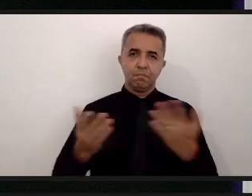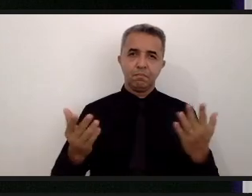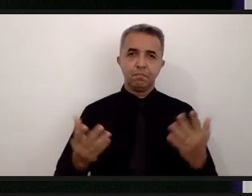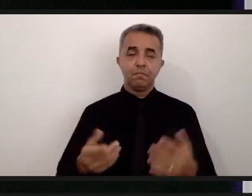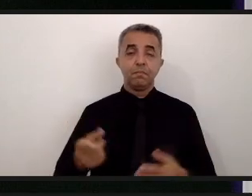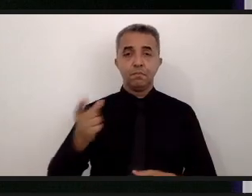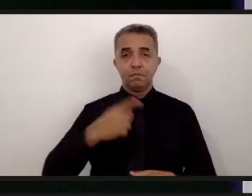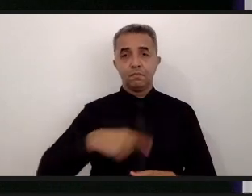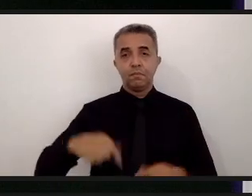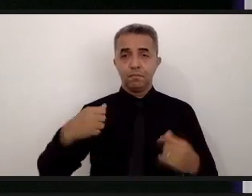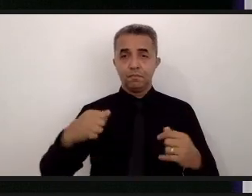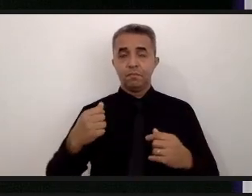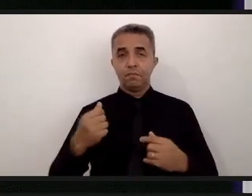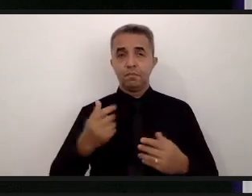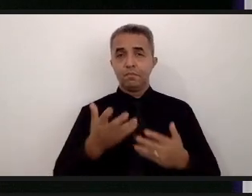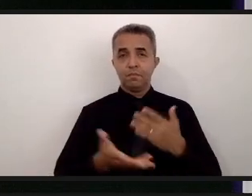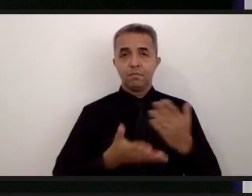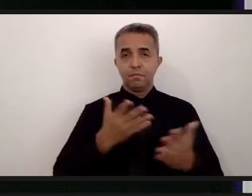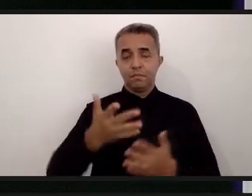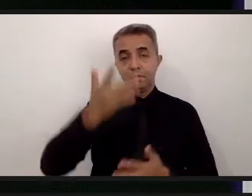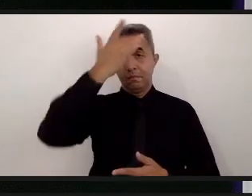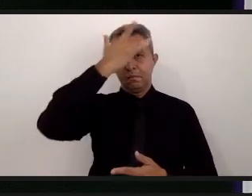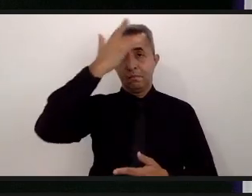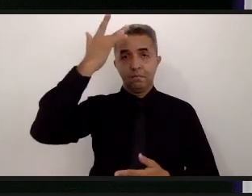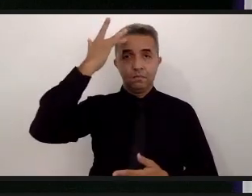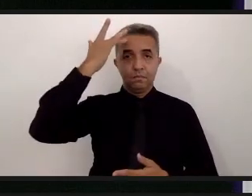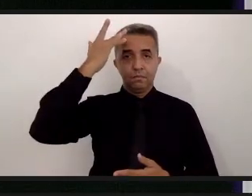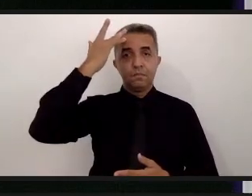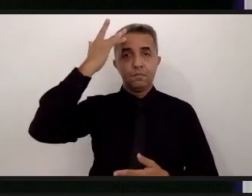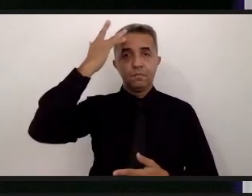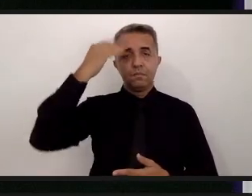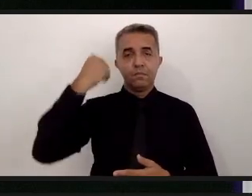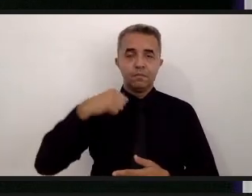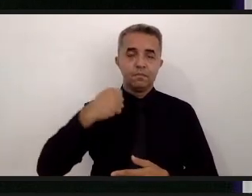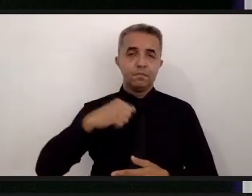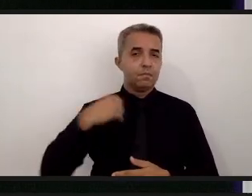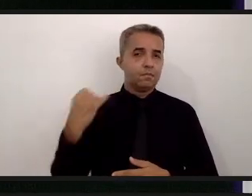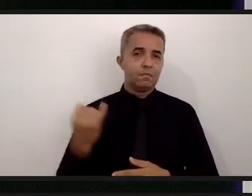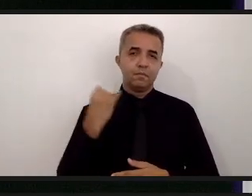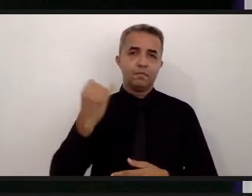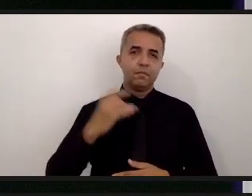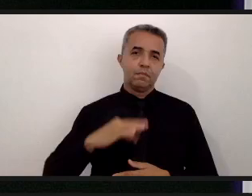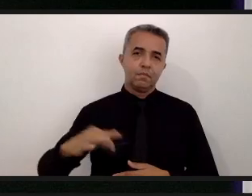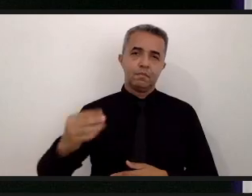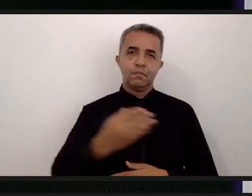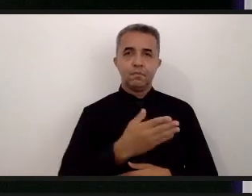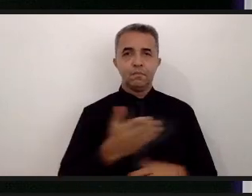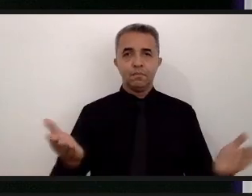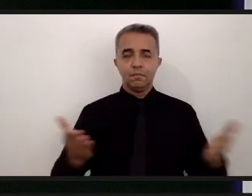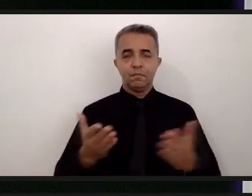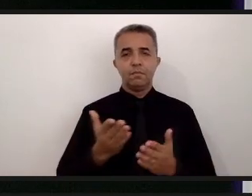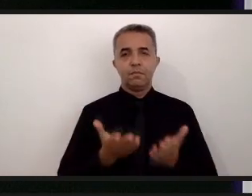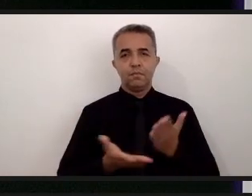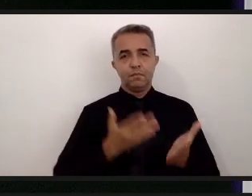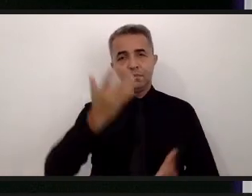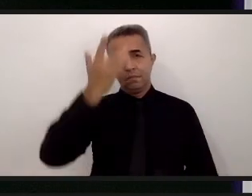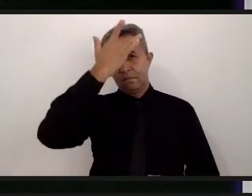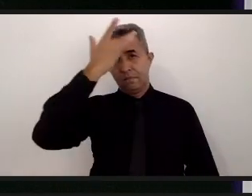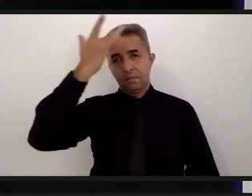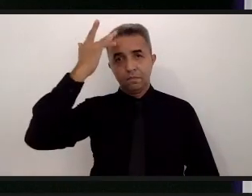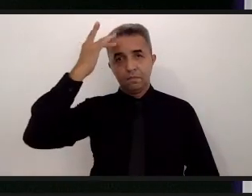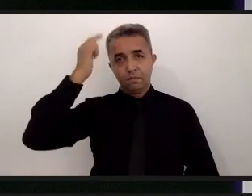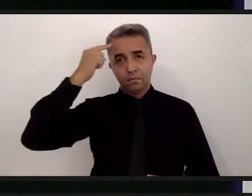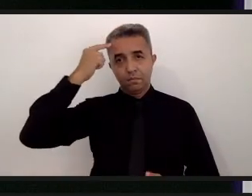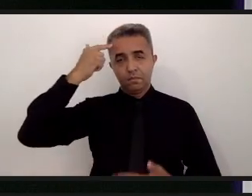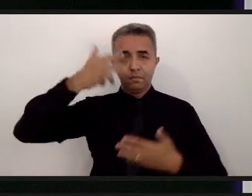cuidar da nossa saúde mental, que é muito importante e fundamental para todas. No dia de hoje, eu vejo que hoje em dia as